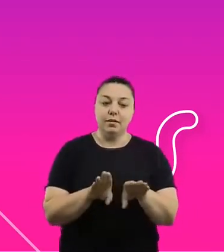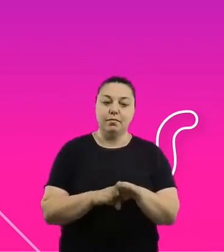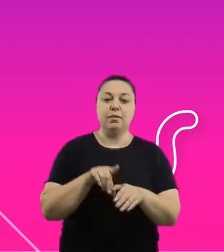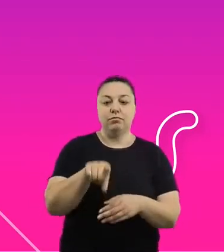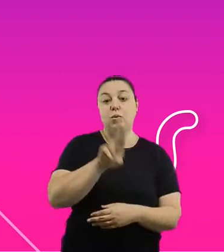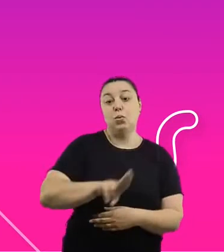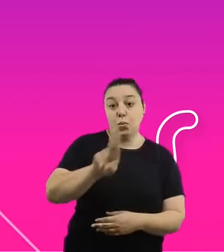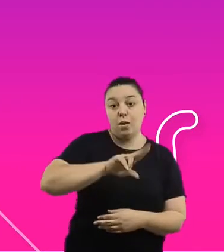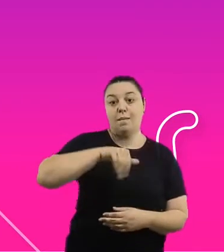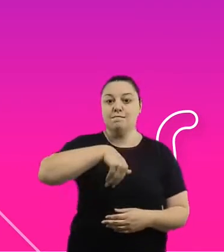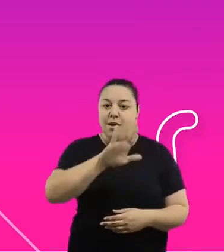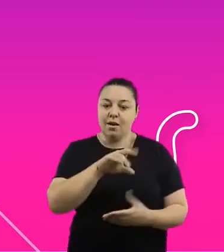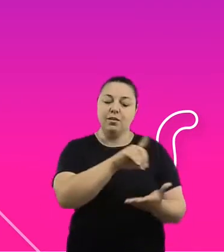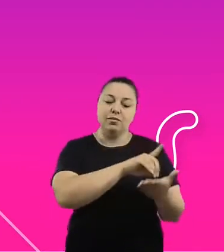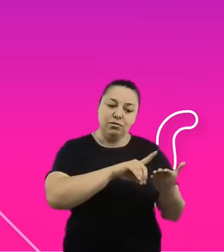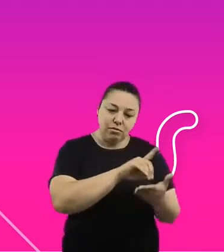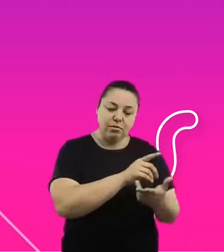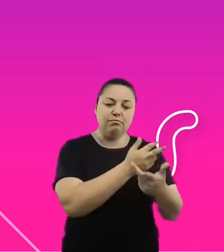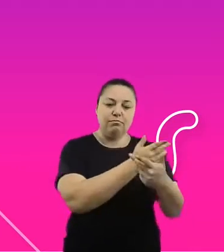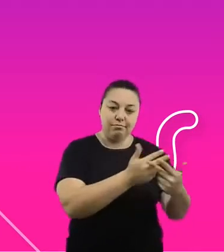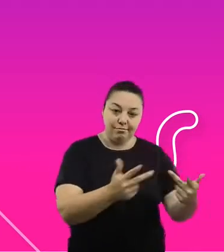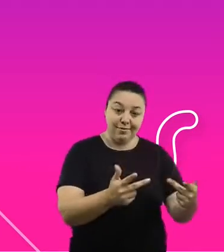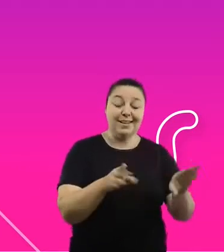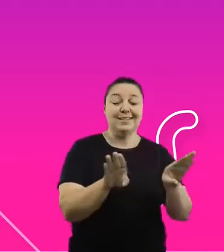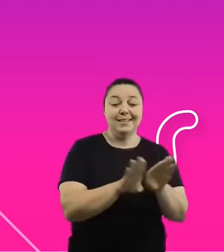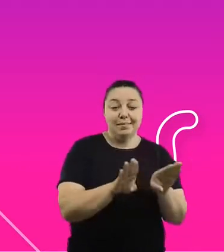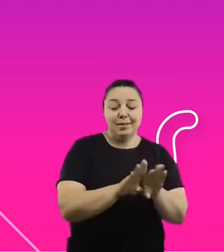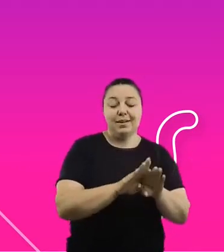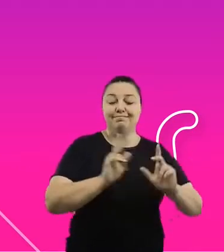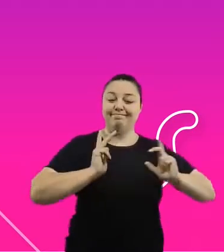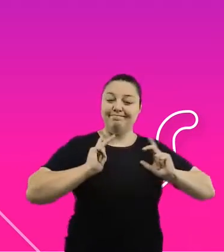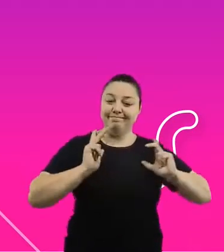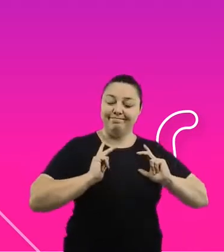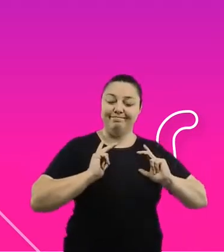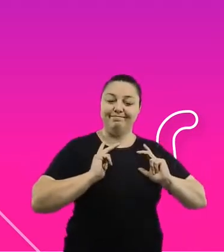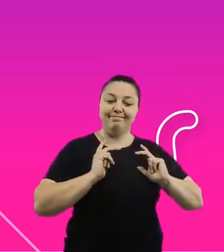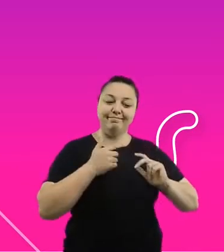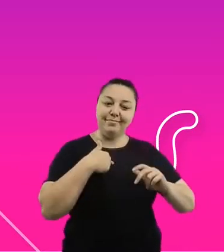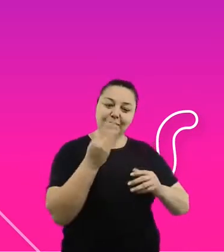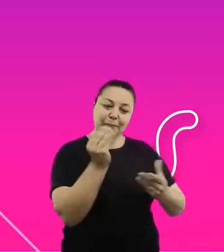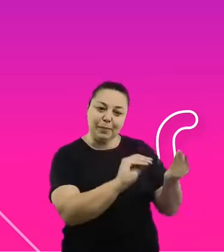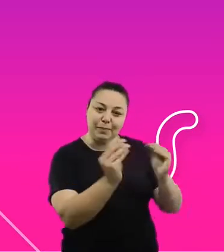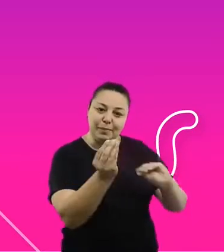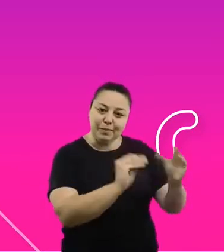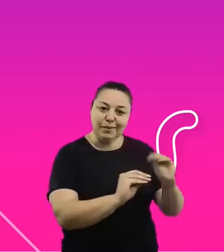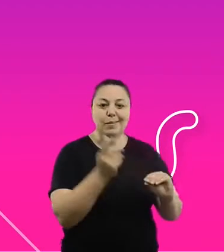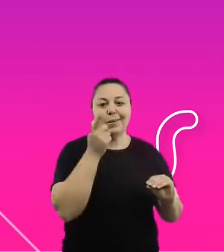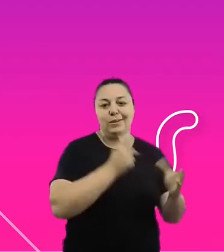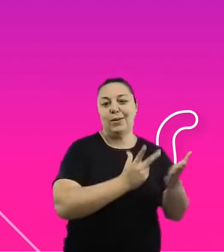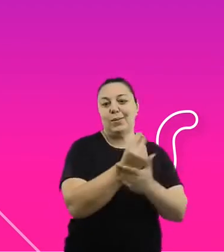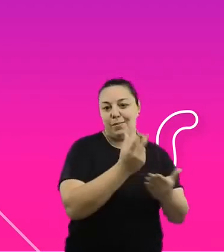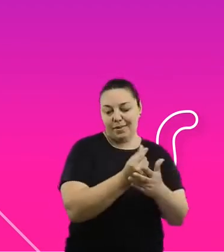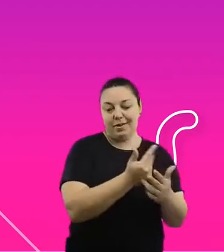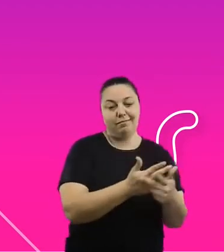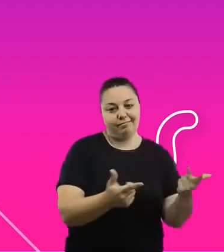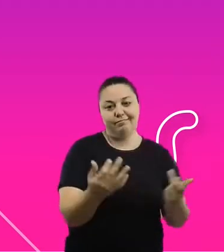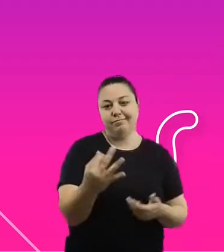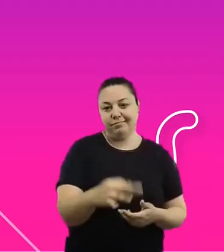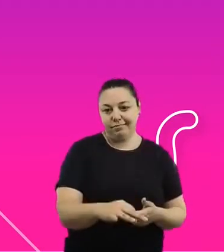acaba passando mais informações pessoais para poder fazer essas compras, né? Então, acaba que sua